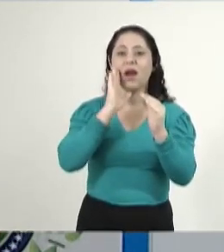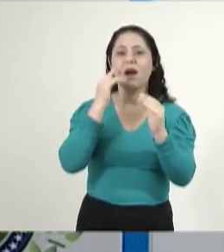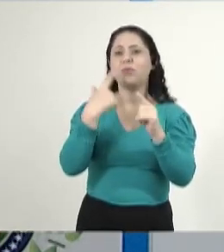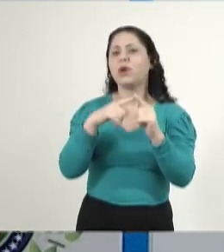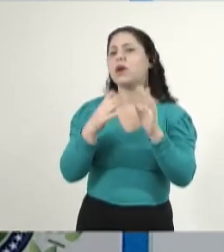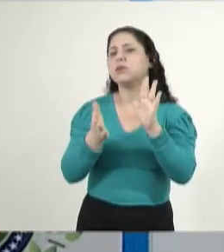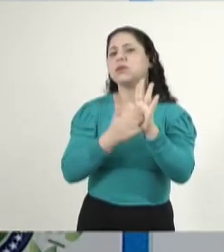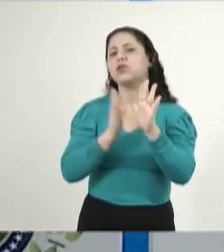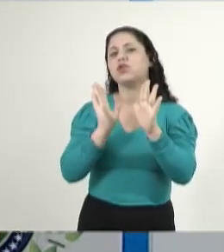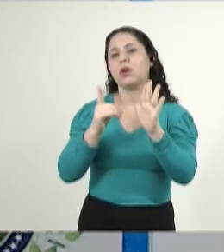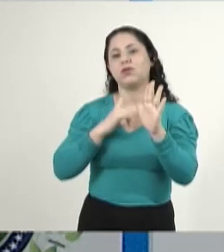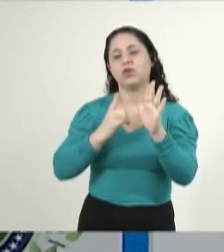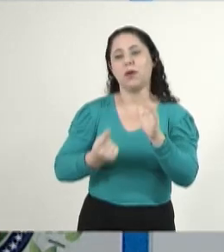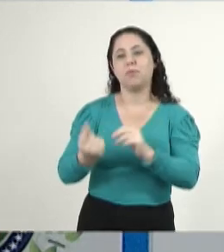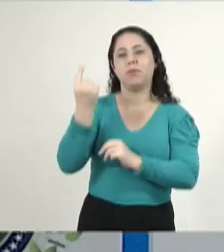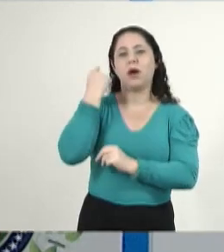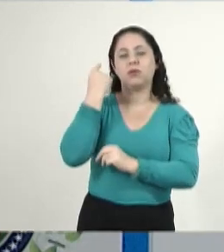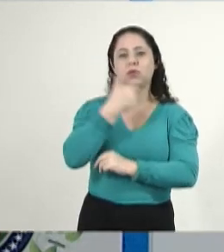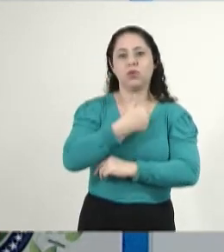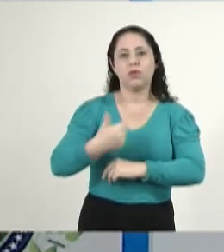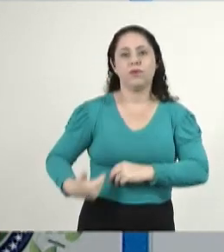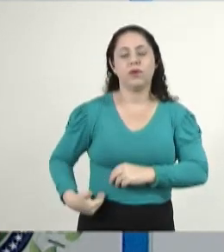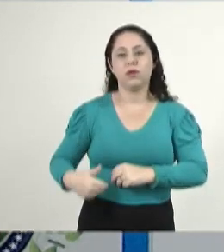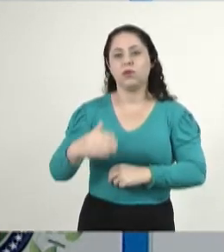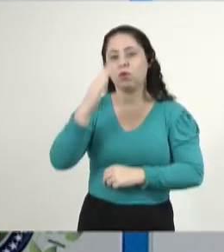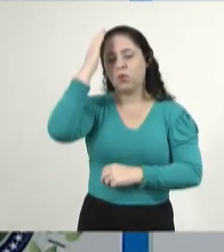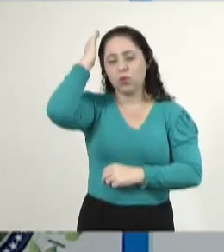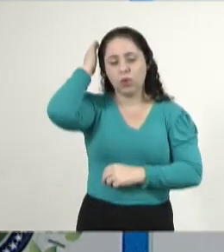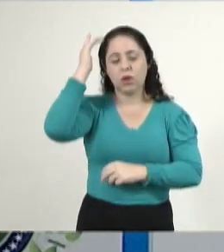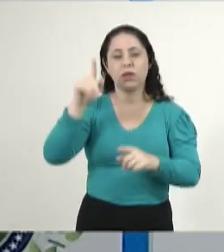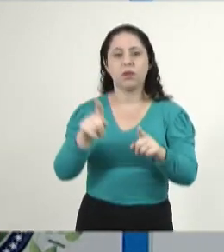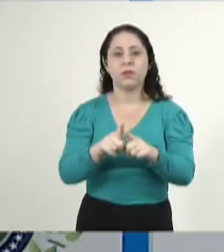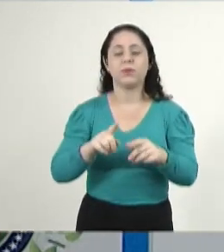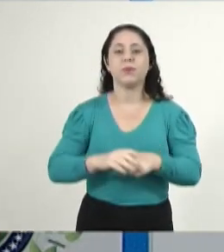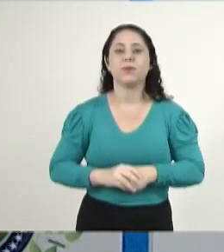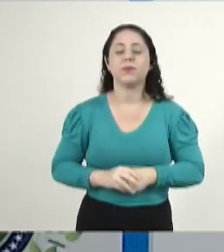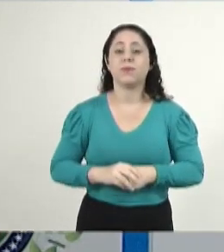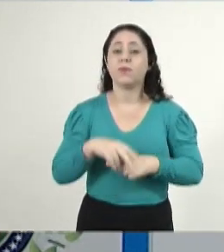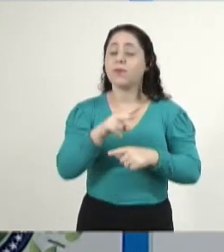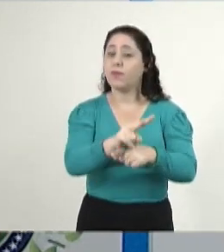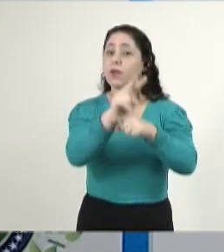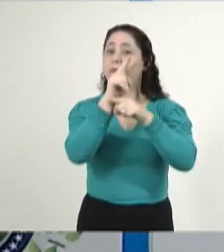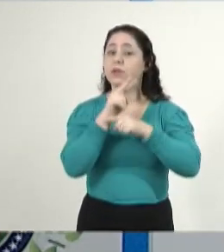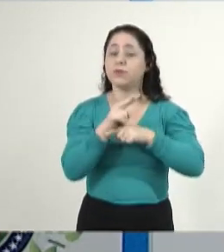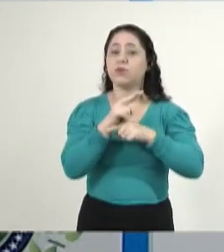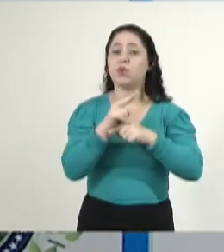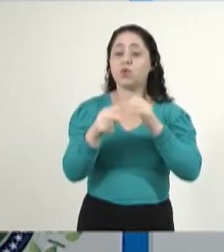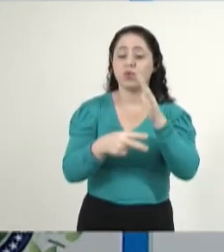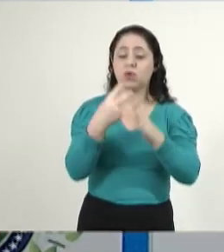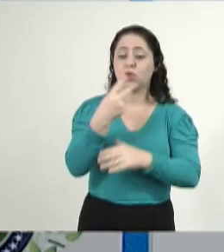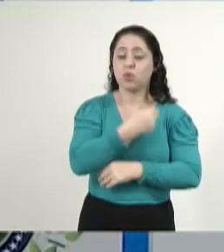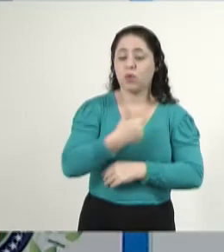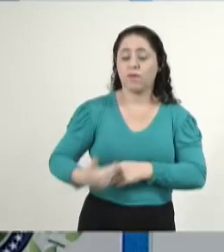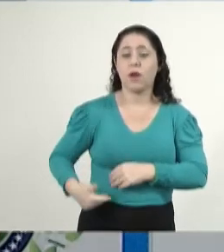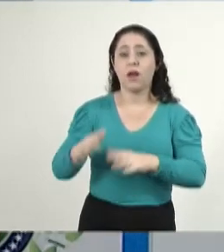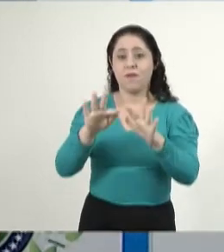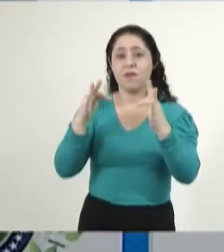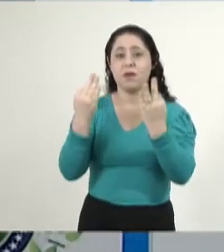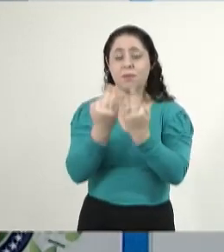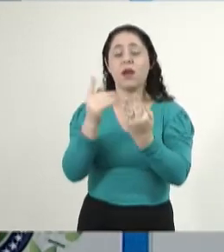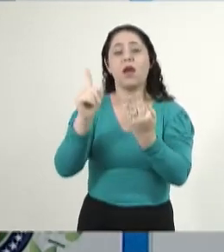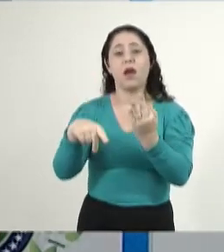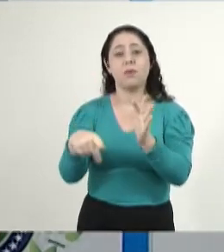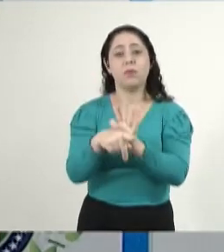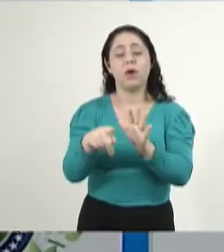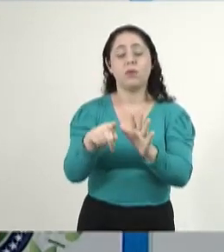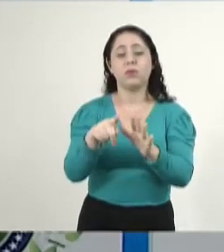foi uma iniciativa que já existiu no governo anterior, do governador Reinaldo Zambuja, beneficiou, segundo o governo, também milhares de famílias aqui em Mato Grosso